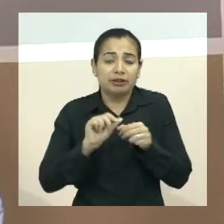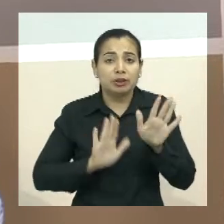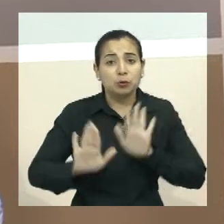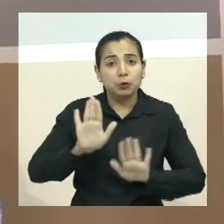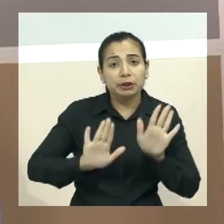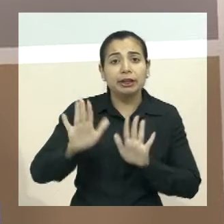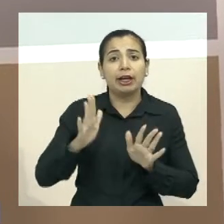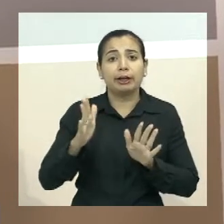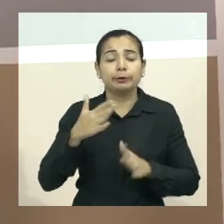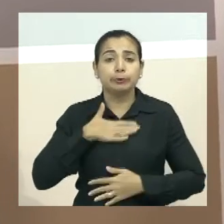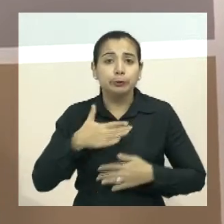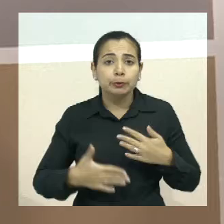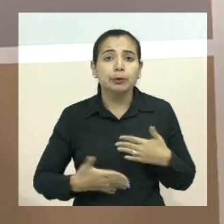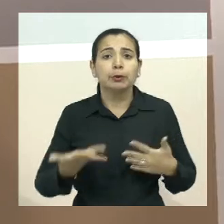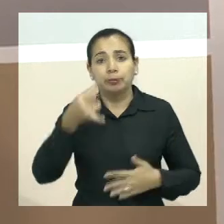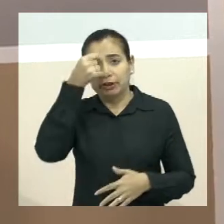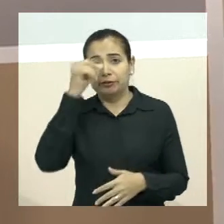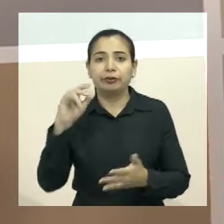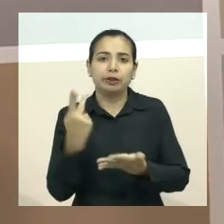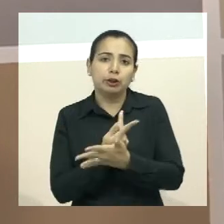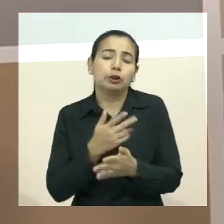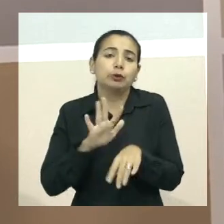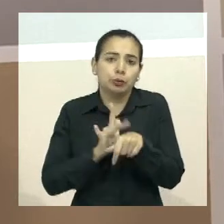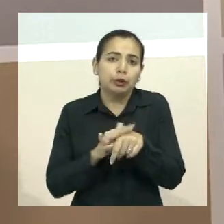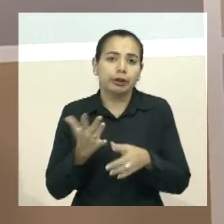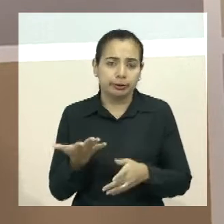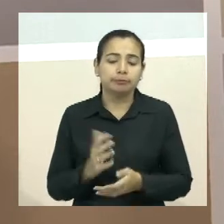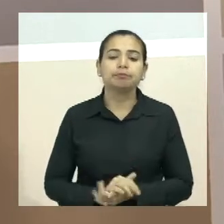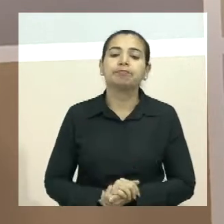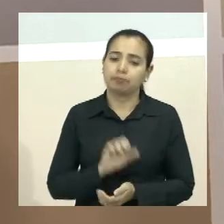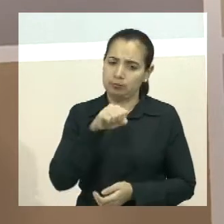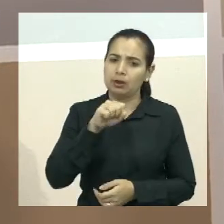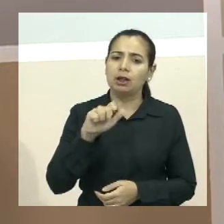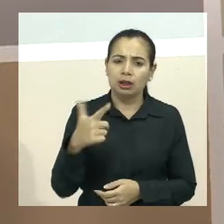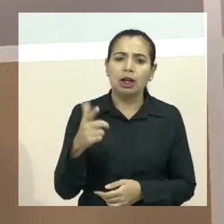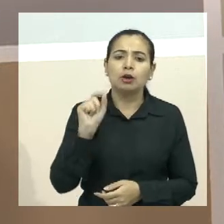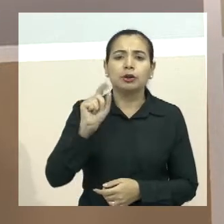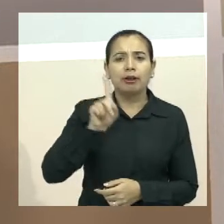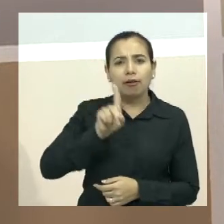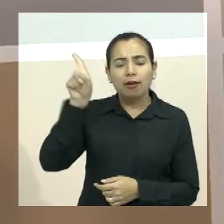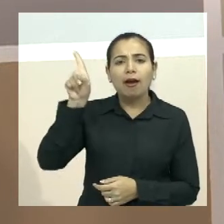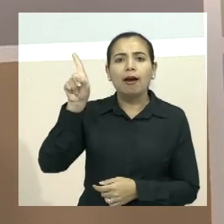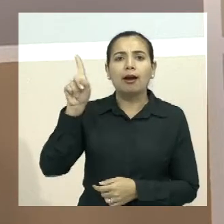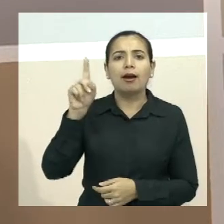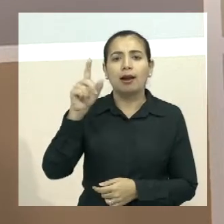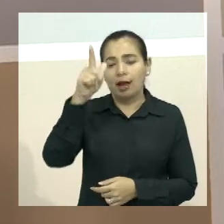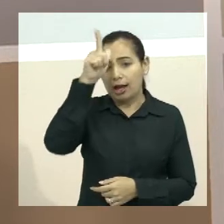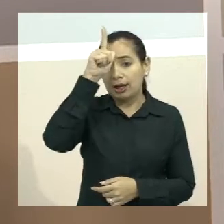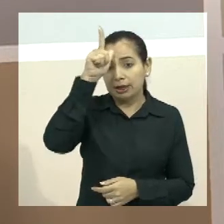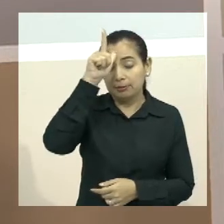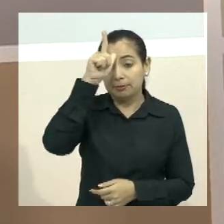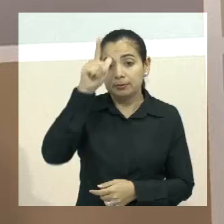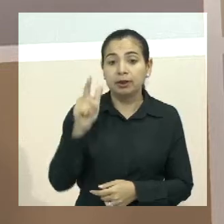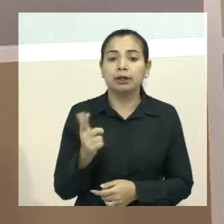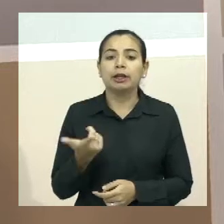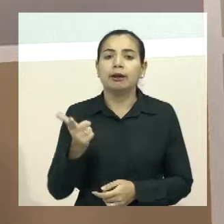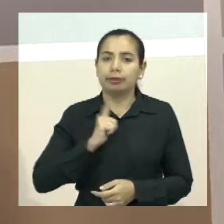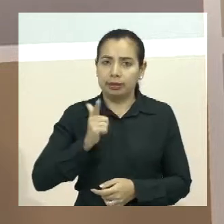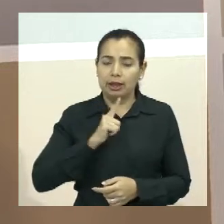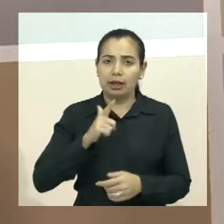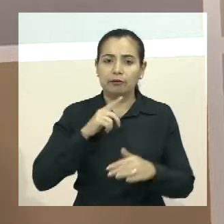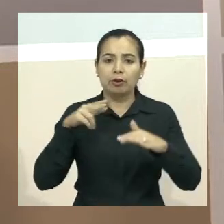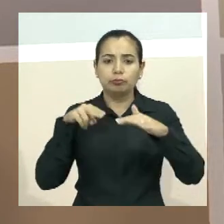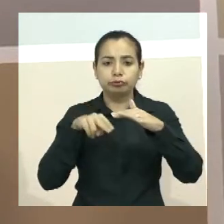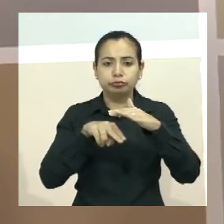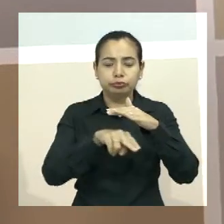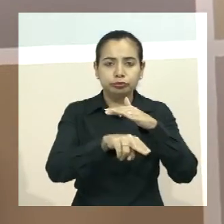perfeito. Existe um trabalho recente, feito na Alemanha, o Instituto Max Planck, que comparou, que ele fez estudo de ressonância magnética